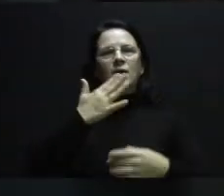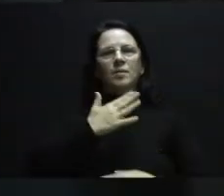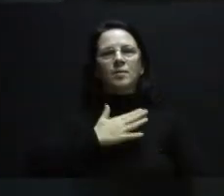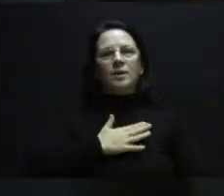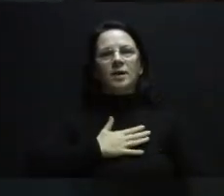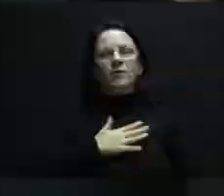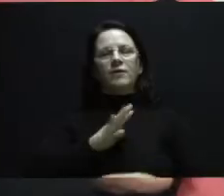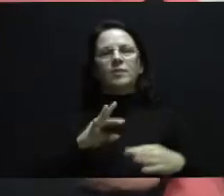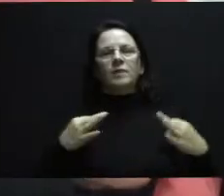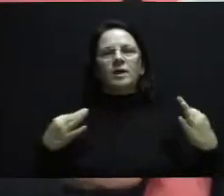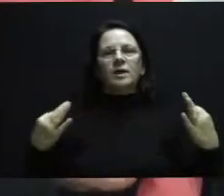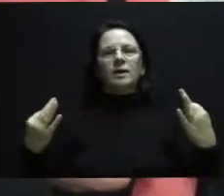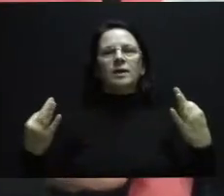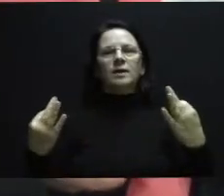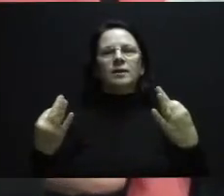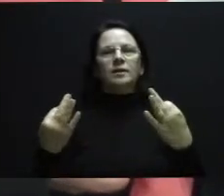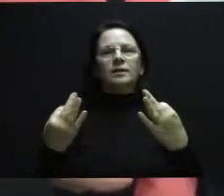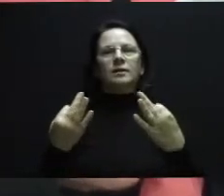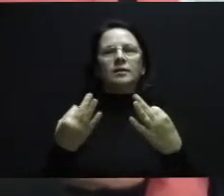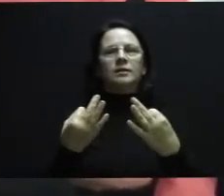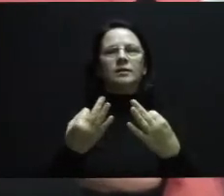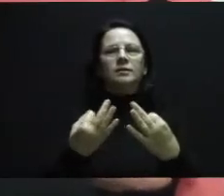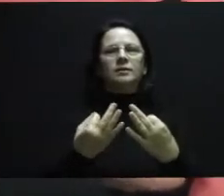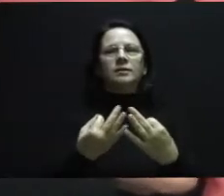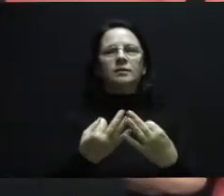a minha família,